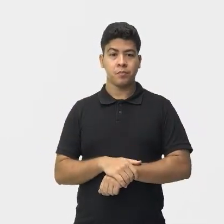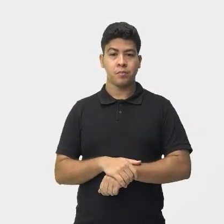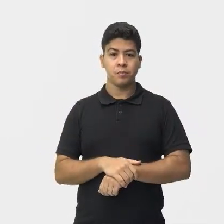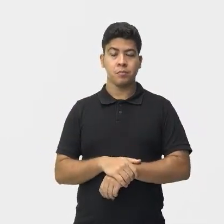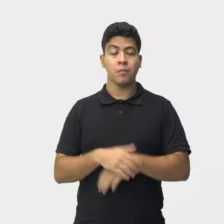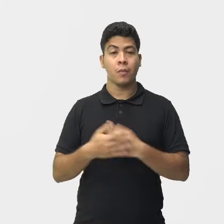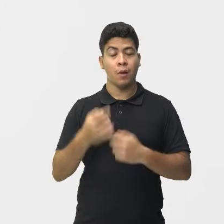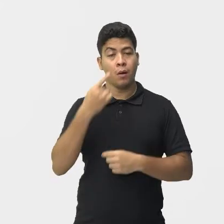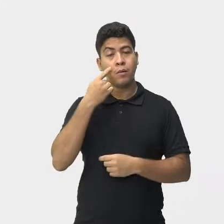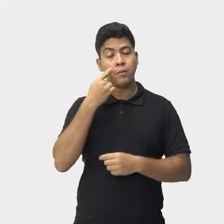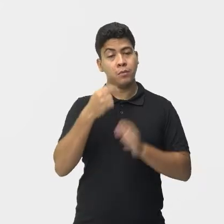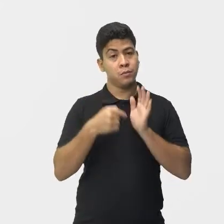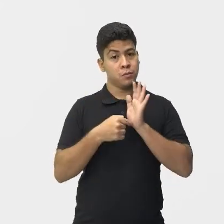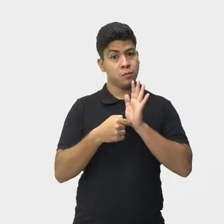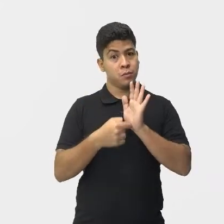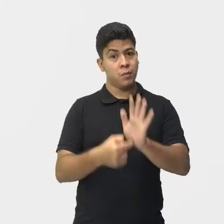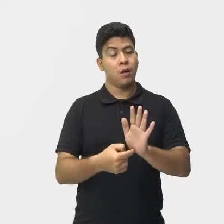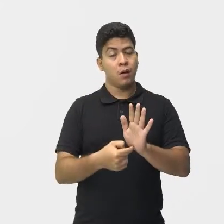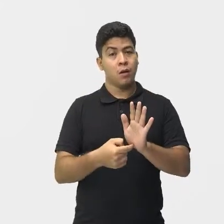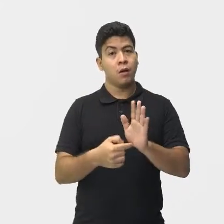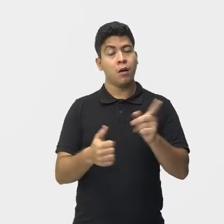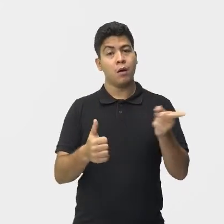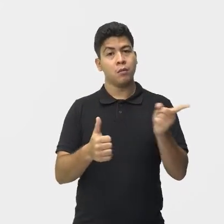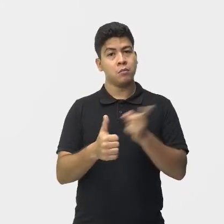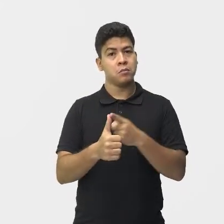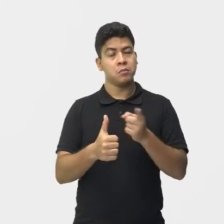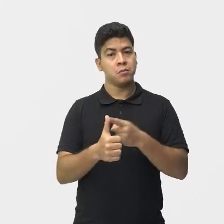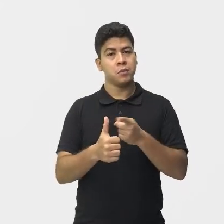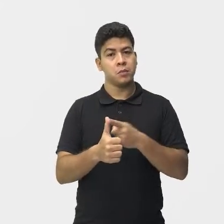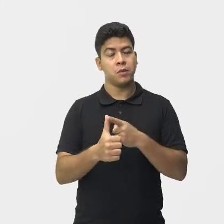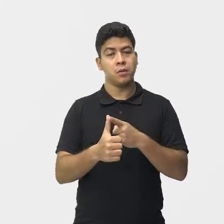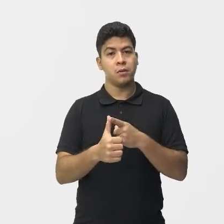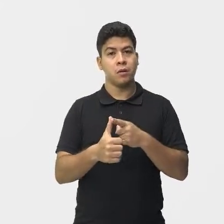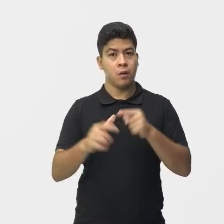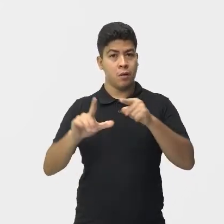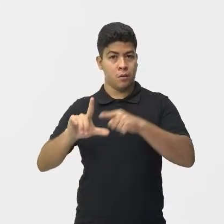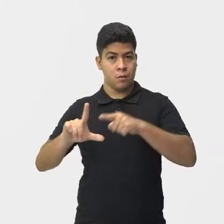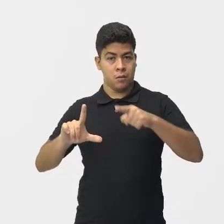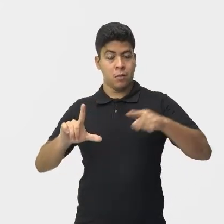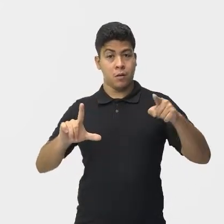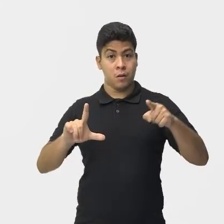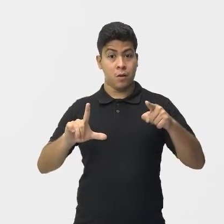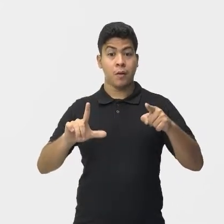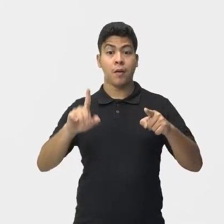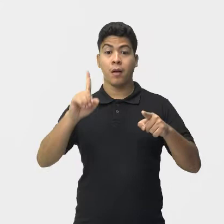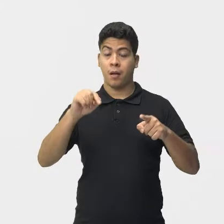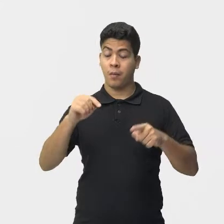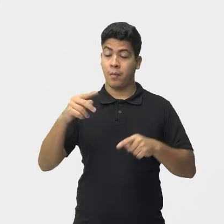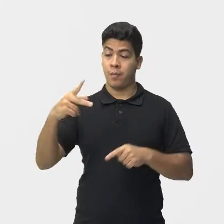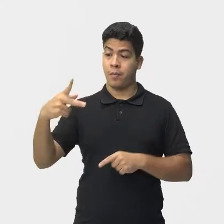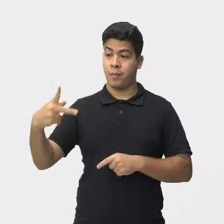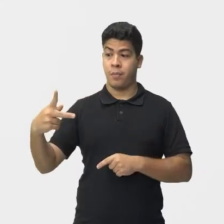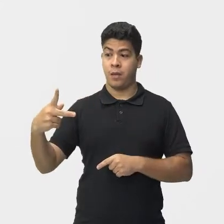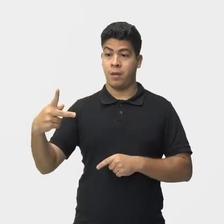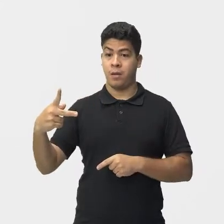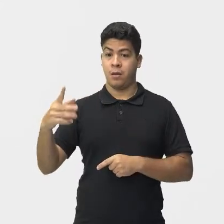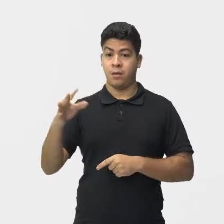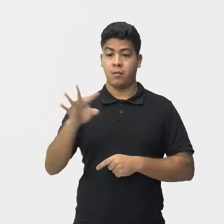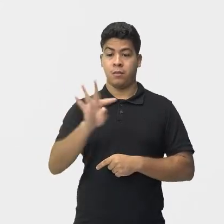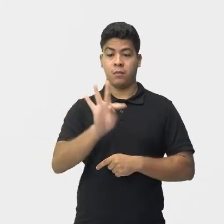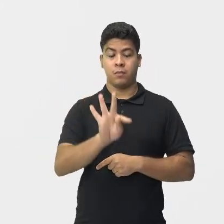temperatura ou pressão por volume, que é o caso da primeira transformação, onde nós vamos aqui ver como é a